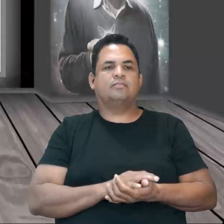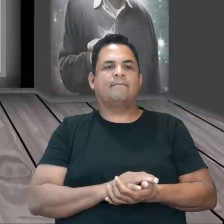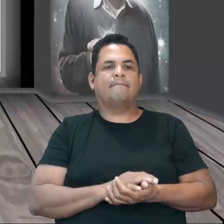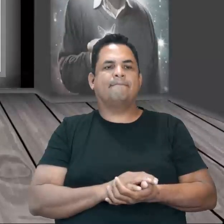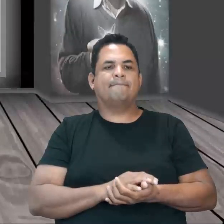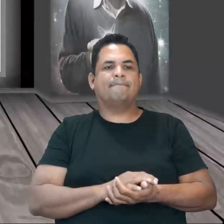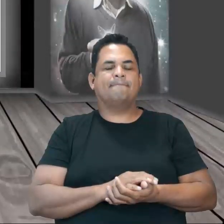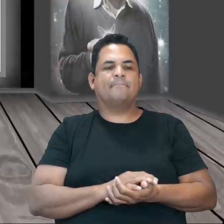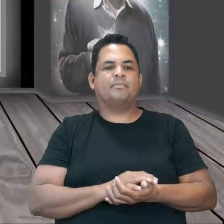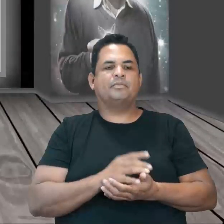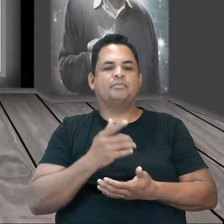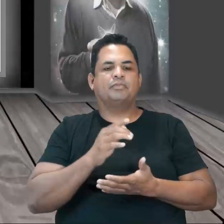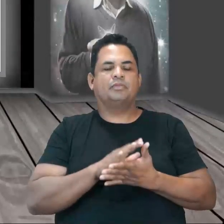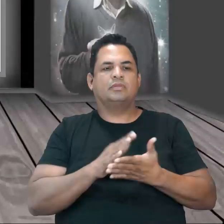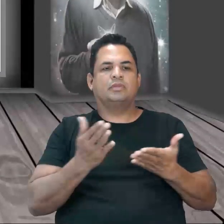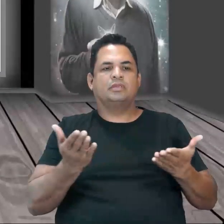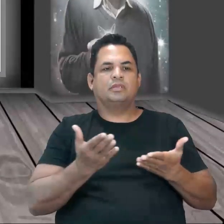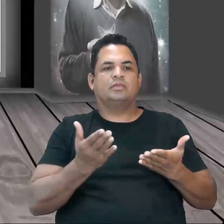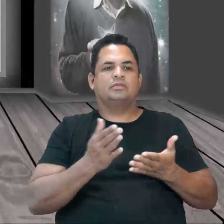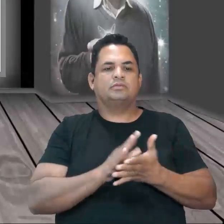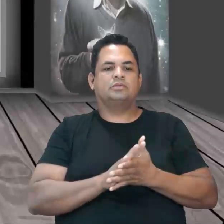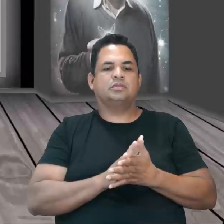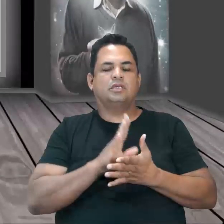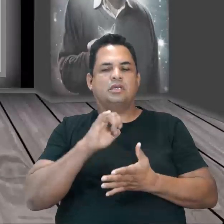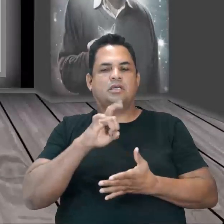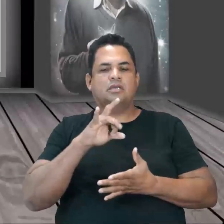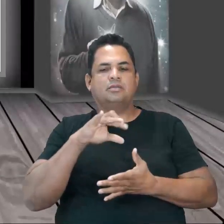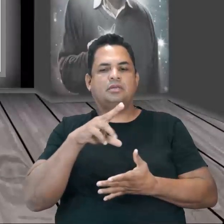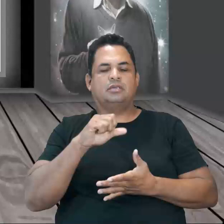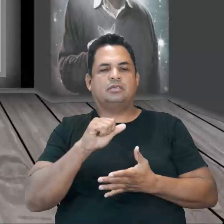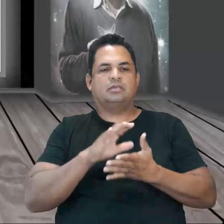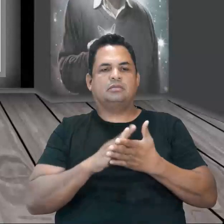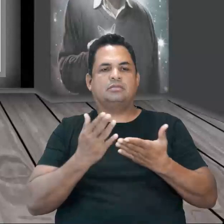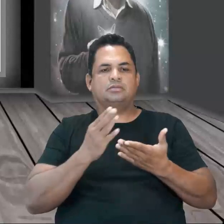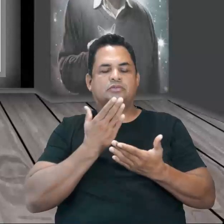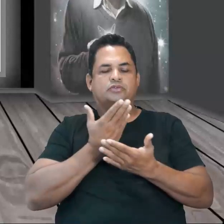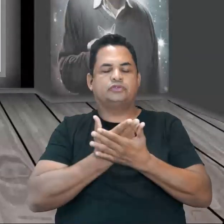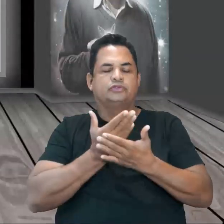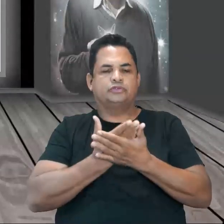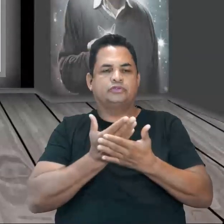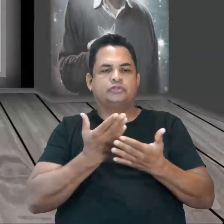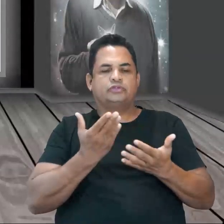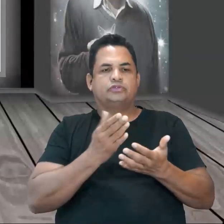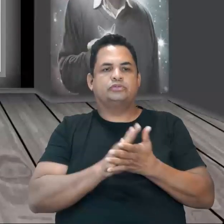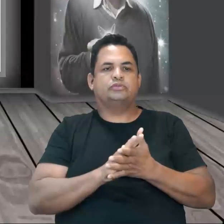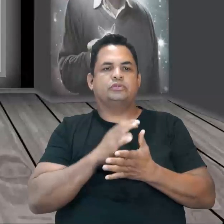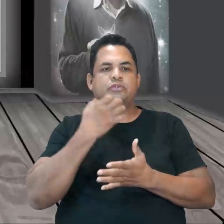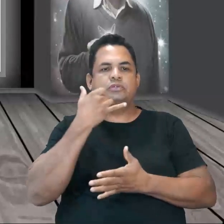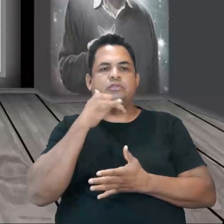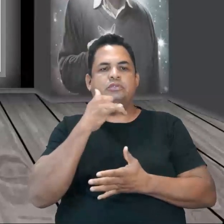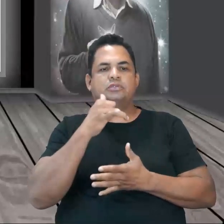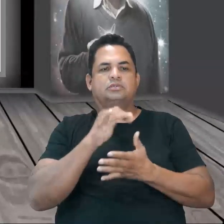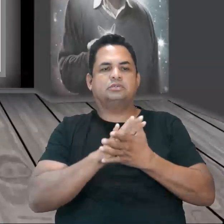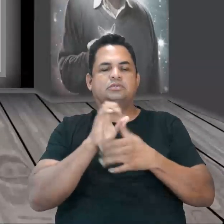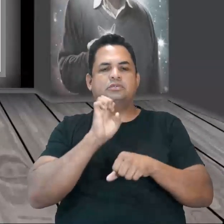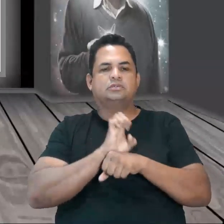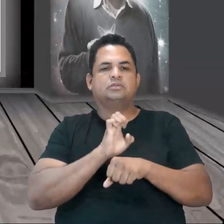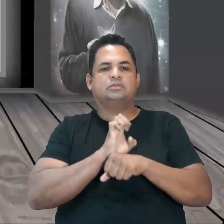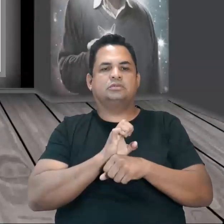A gente considera elementar para o estudo de eletrostática, não tem problema nenhum, ok?